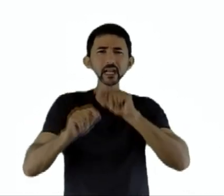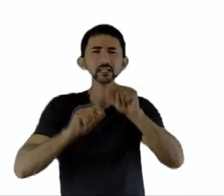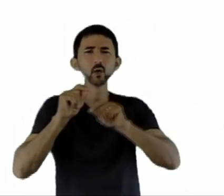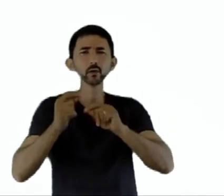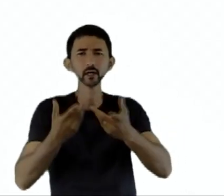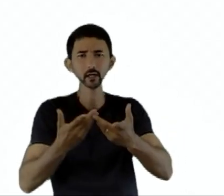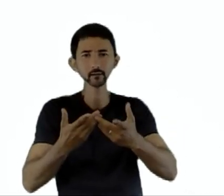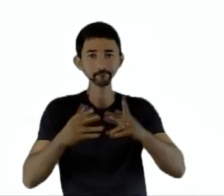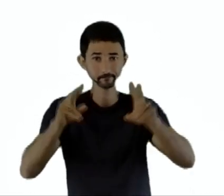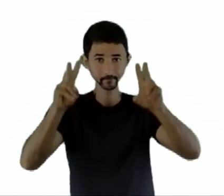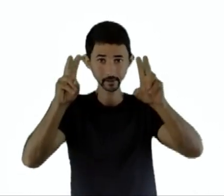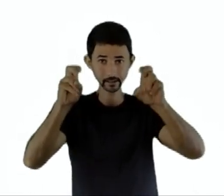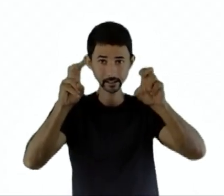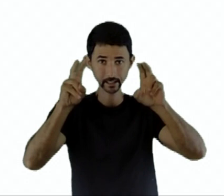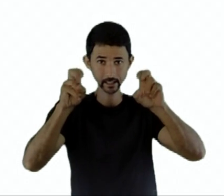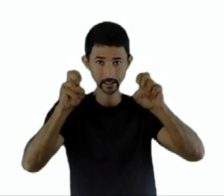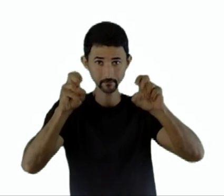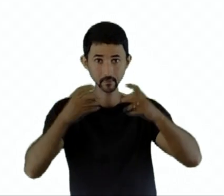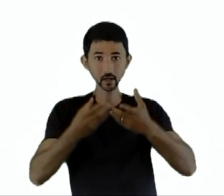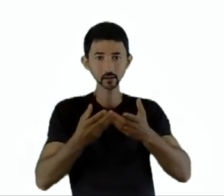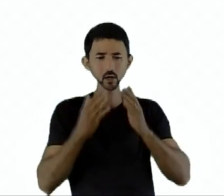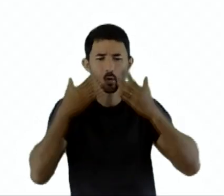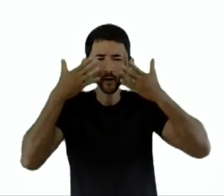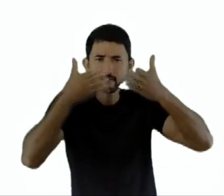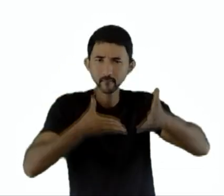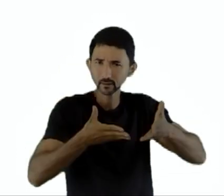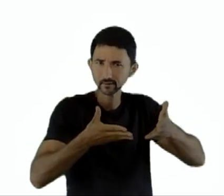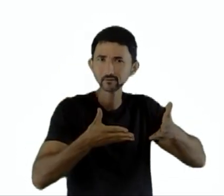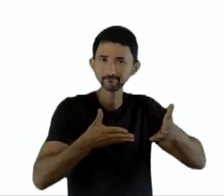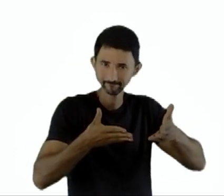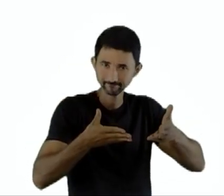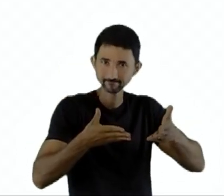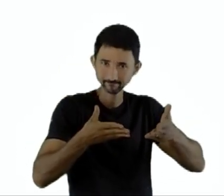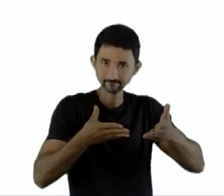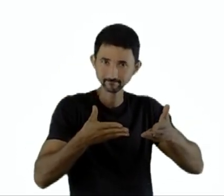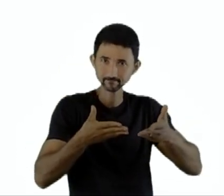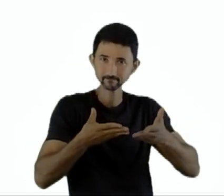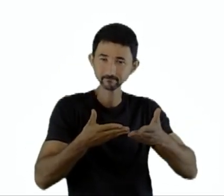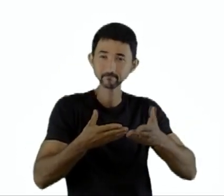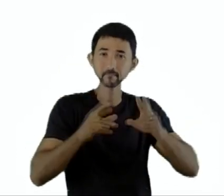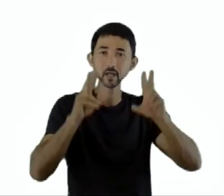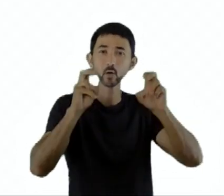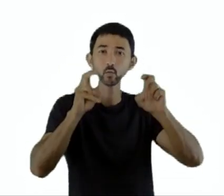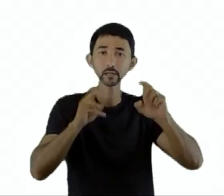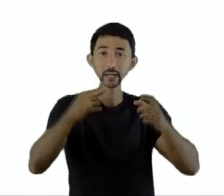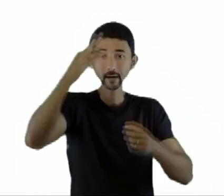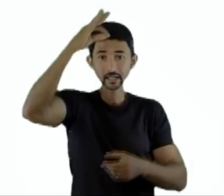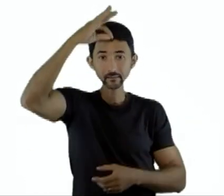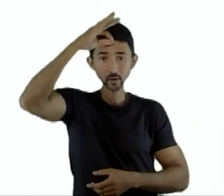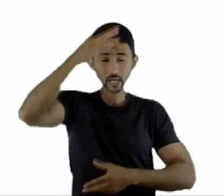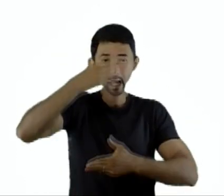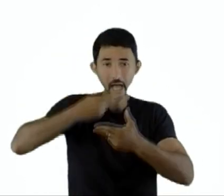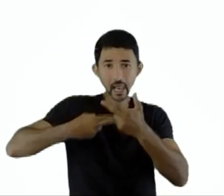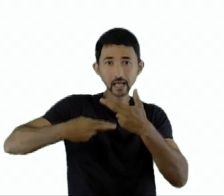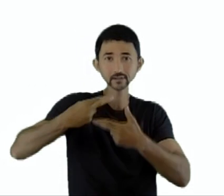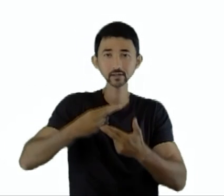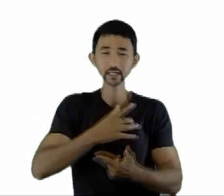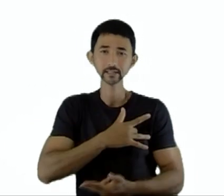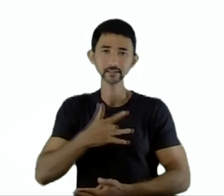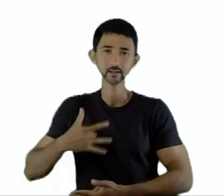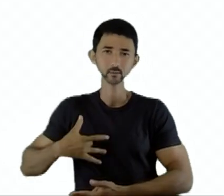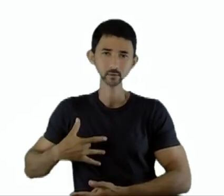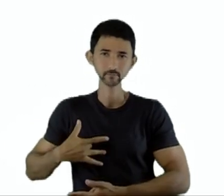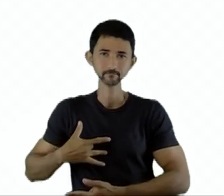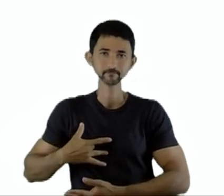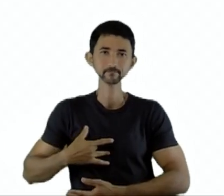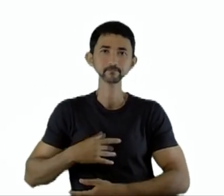diferença é o tema, ele é algo mais específico. Então, o tema seria a espiritualidade relacionada à saúde. E